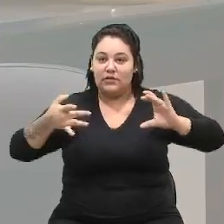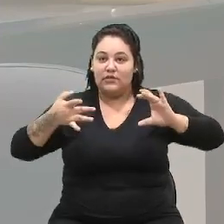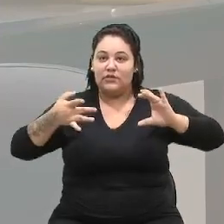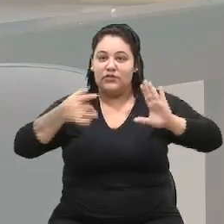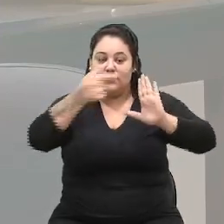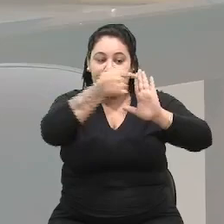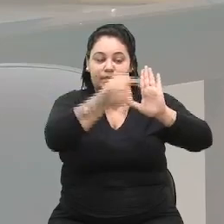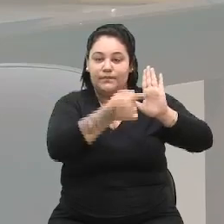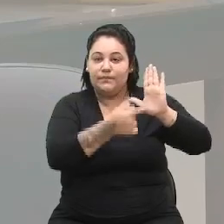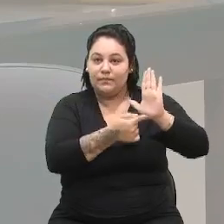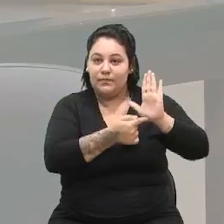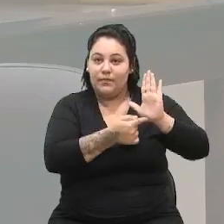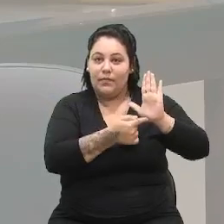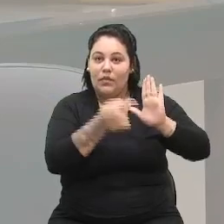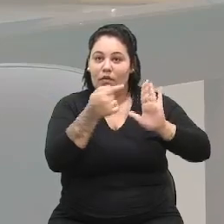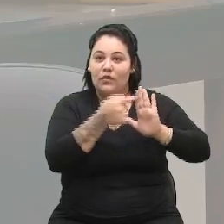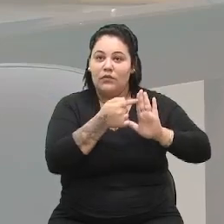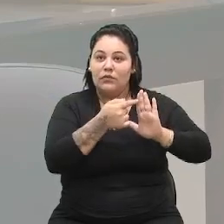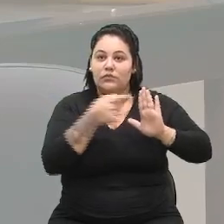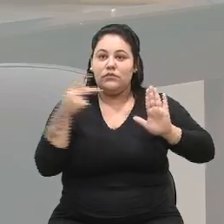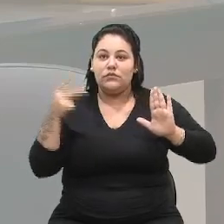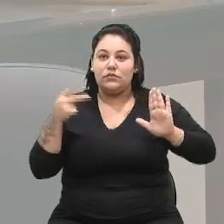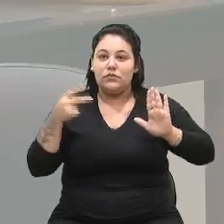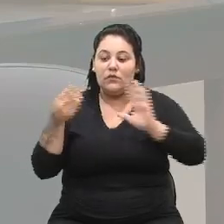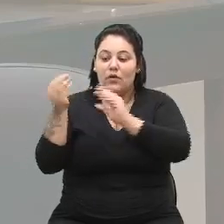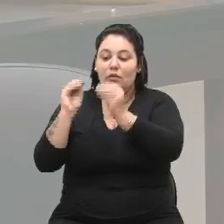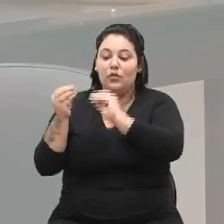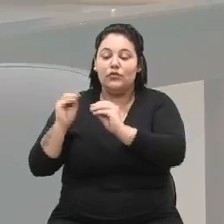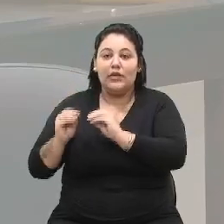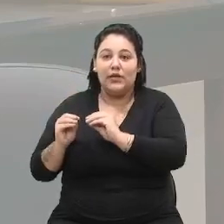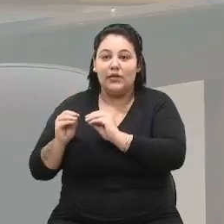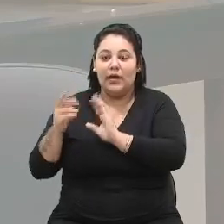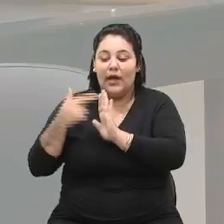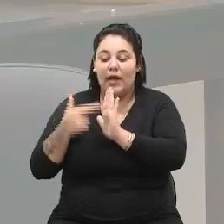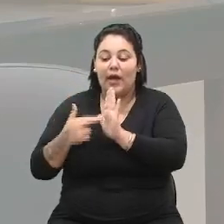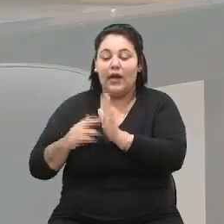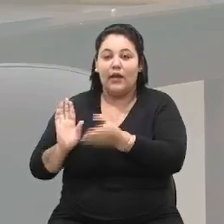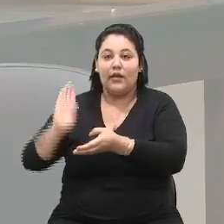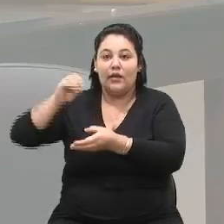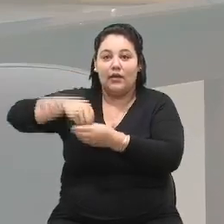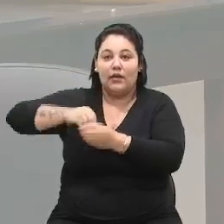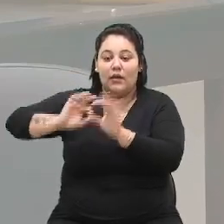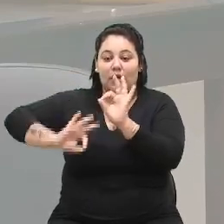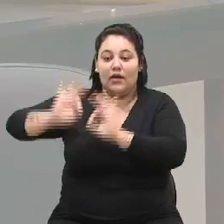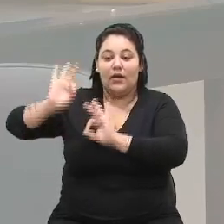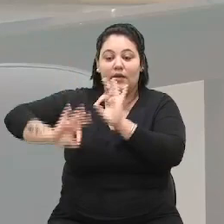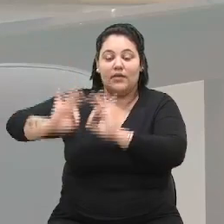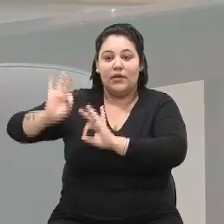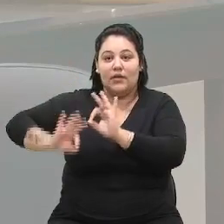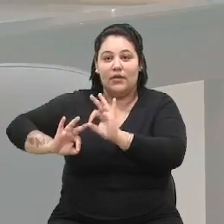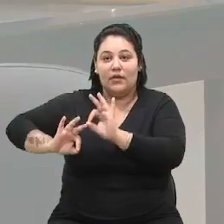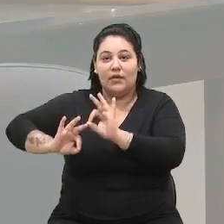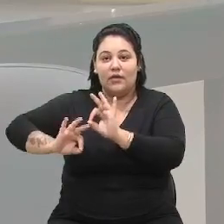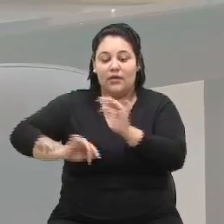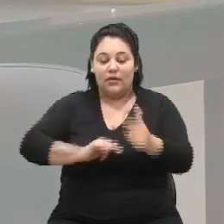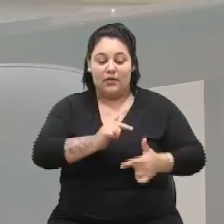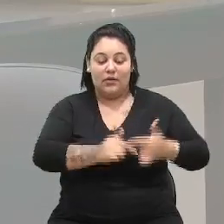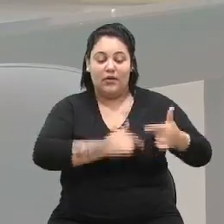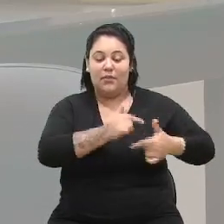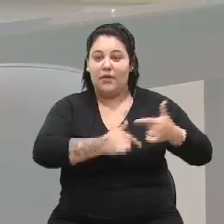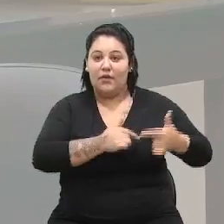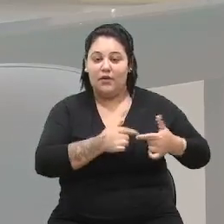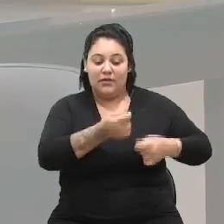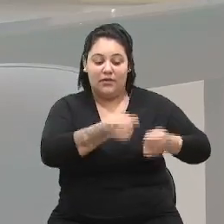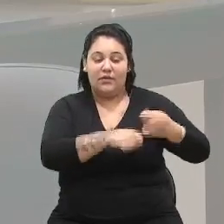outras. Segundo, elaborar o regimento interno. Terceiro, organizar os serviços